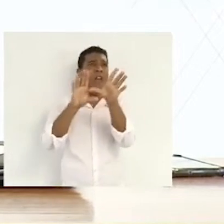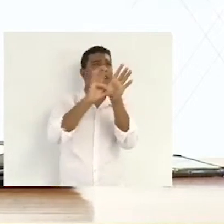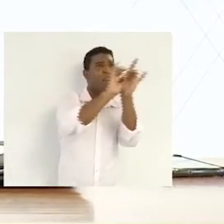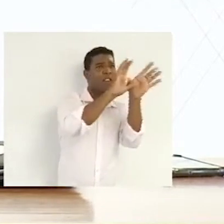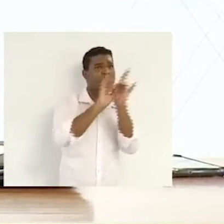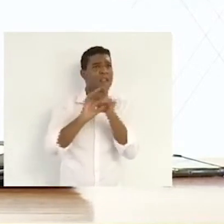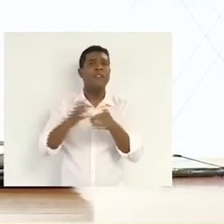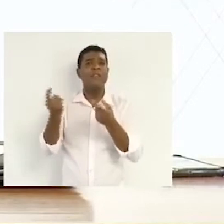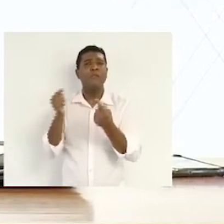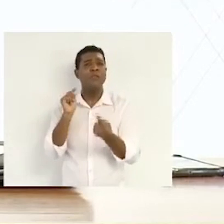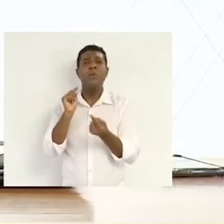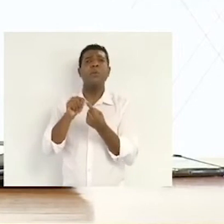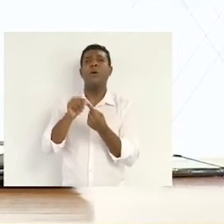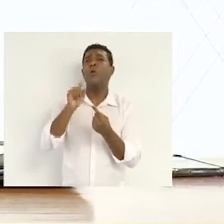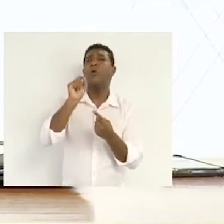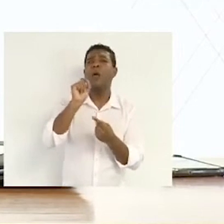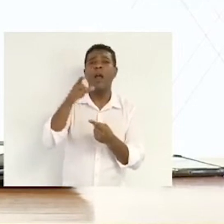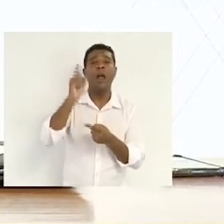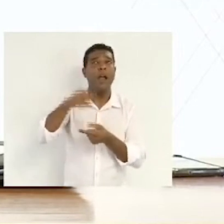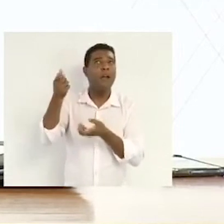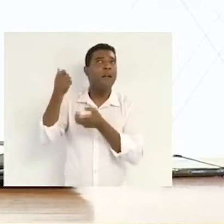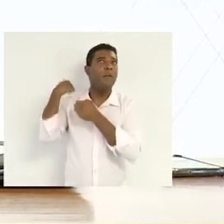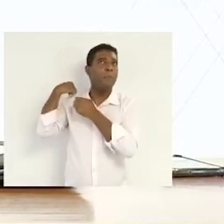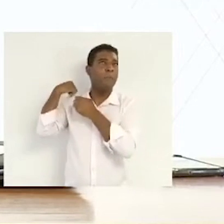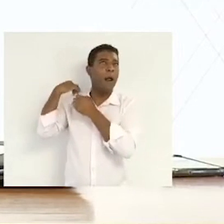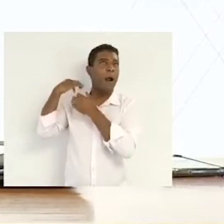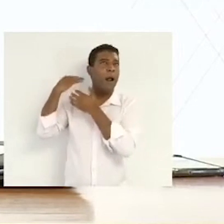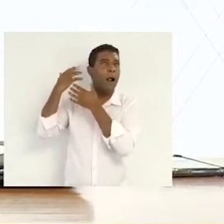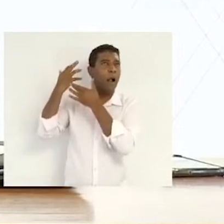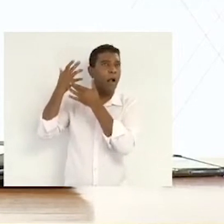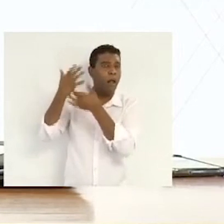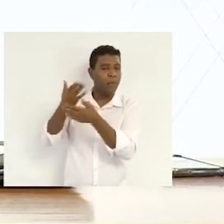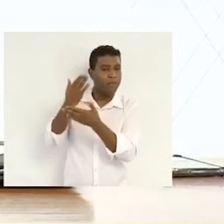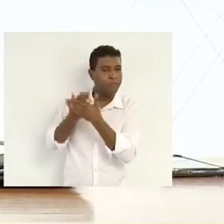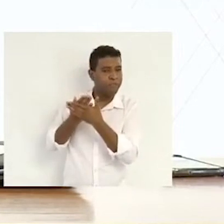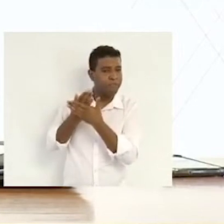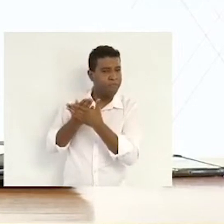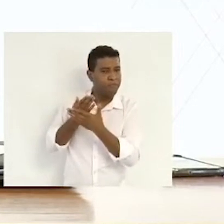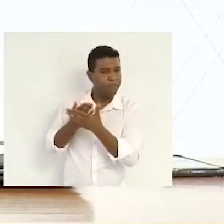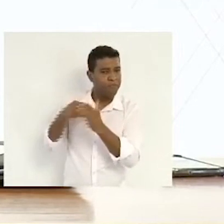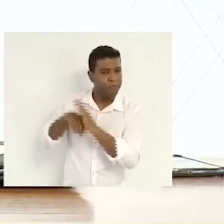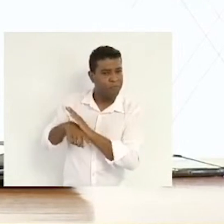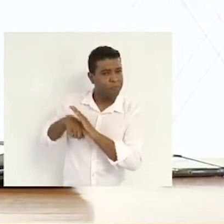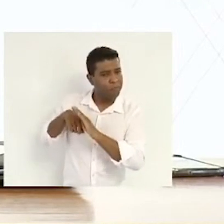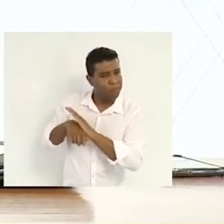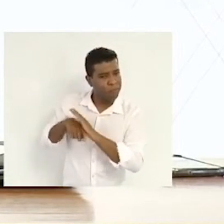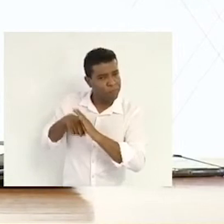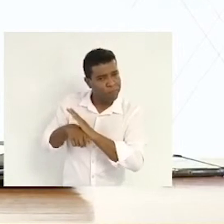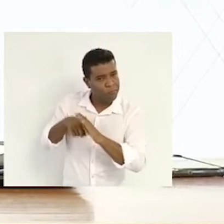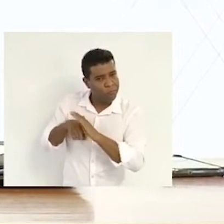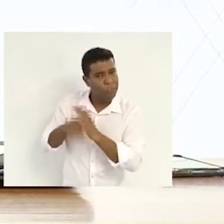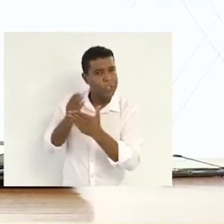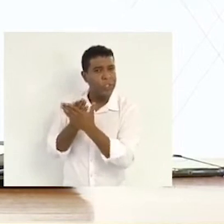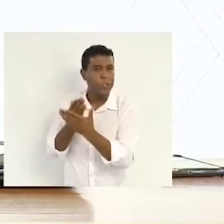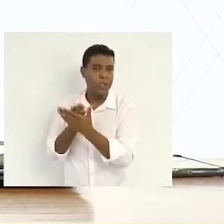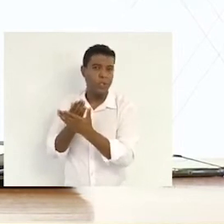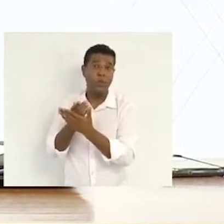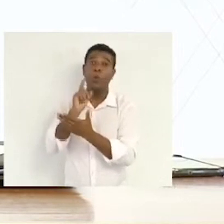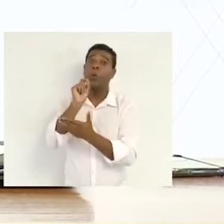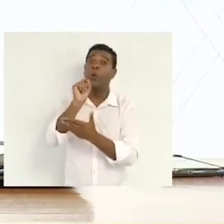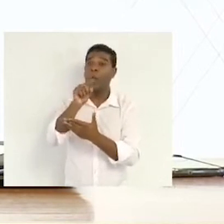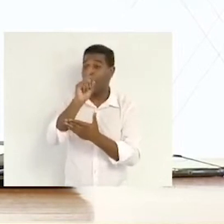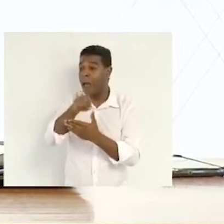um estudo que fizemos nos últimos 15 dias, foi possível considerar a rede suplementar de